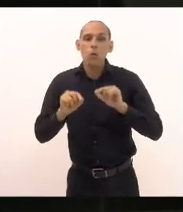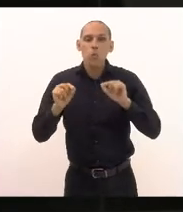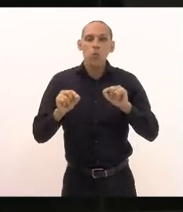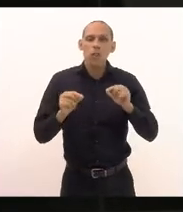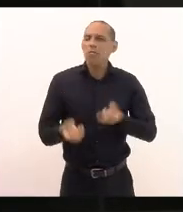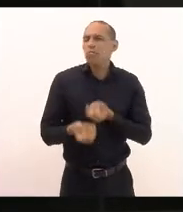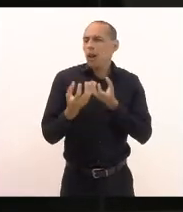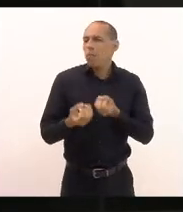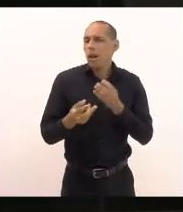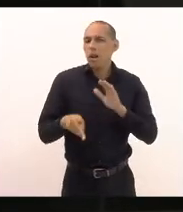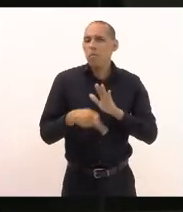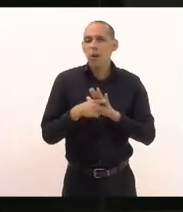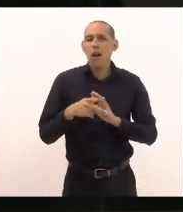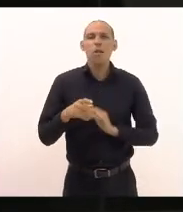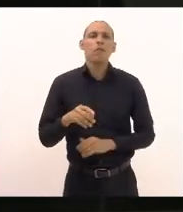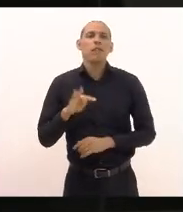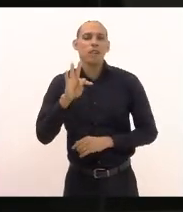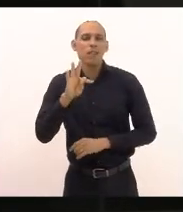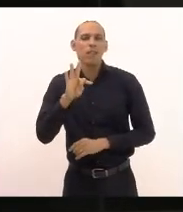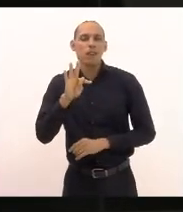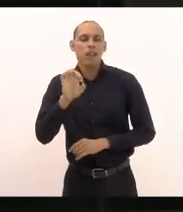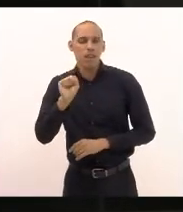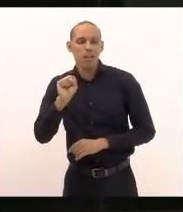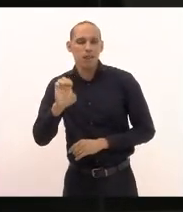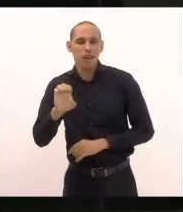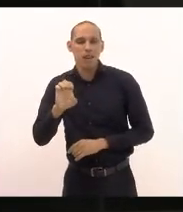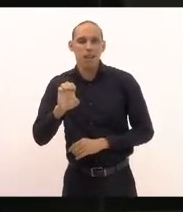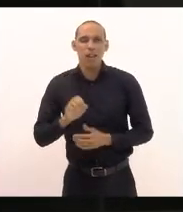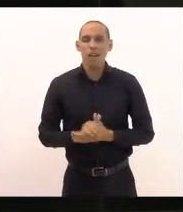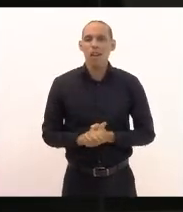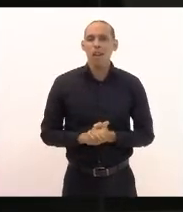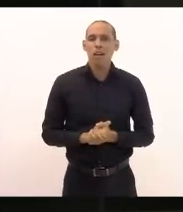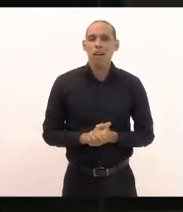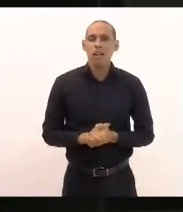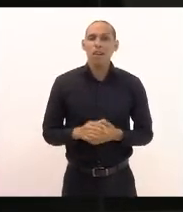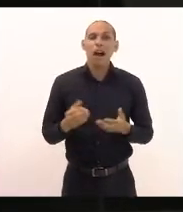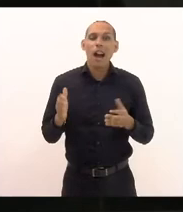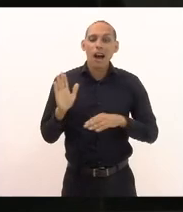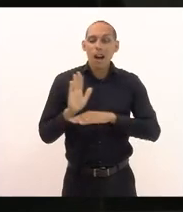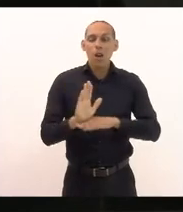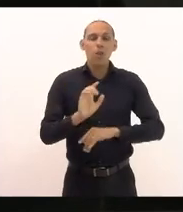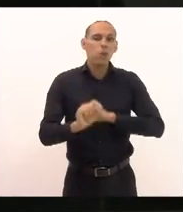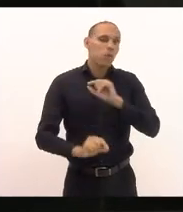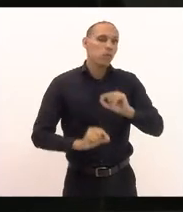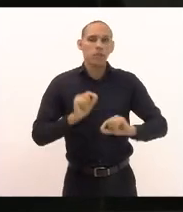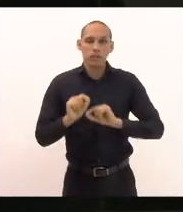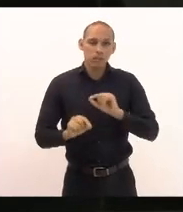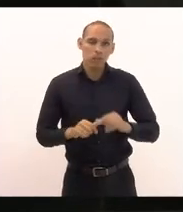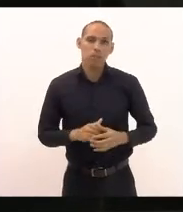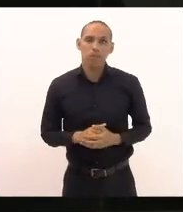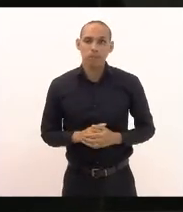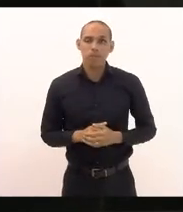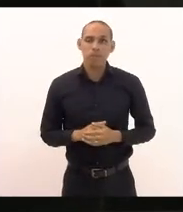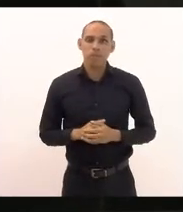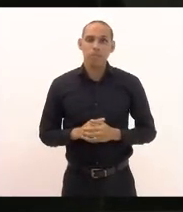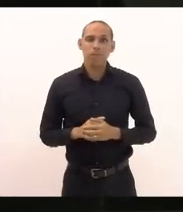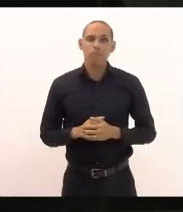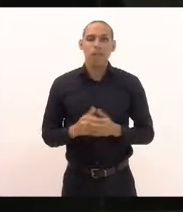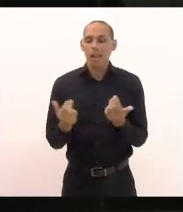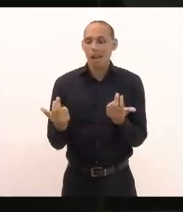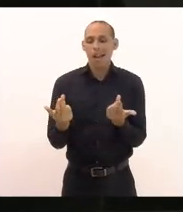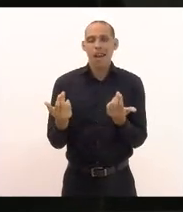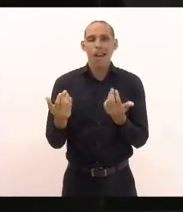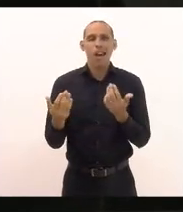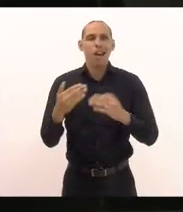Tribunal Superior Eleitoral, que muito vem contribuindo para trazer condições de igualdade e